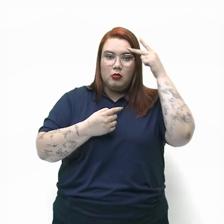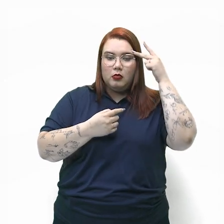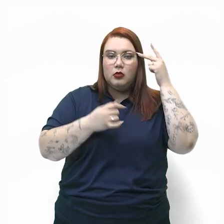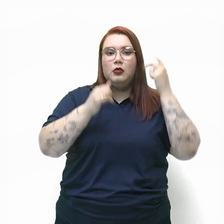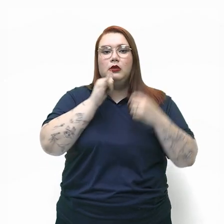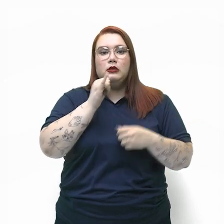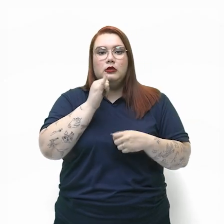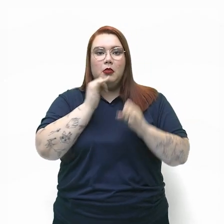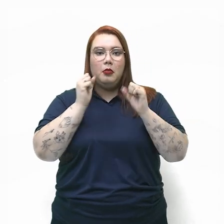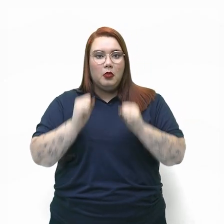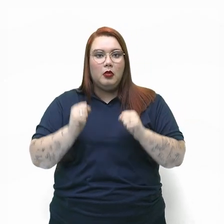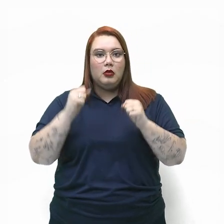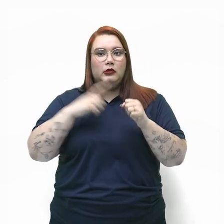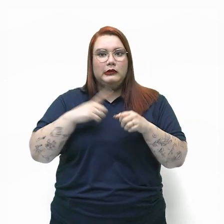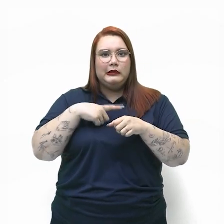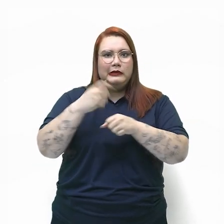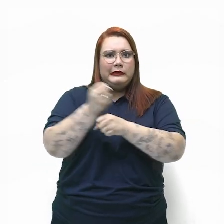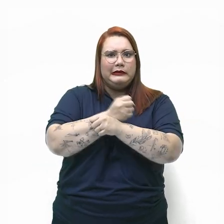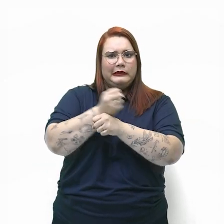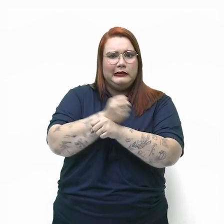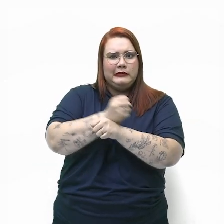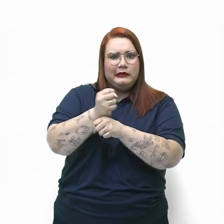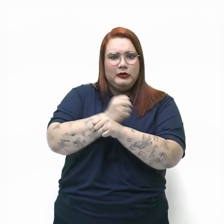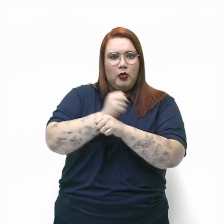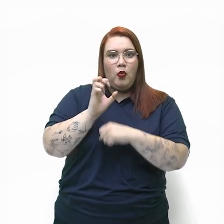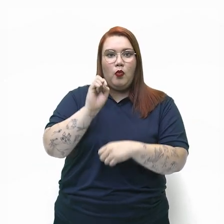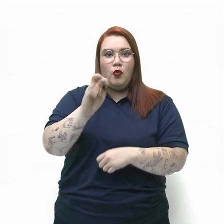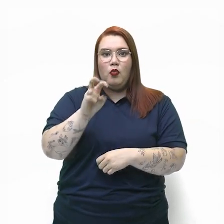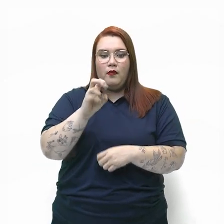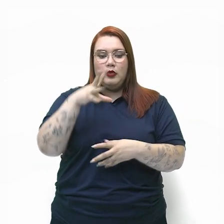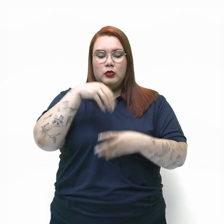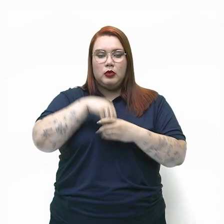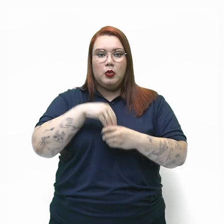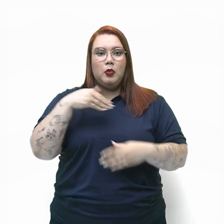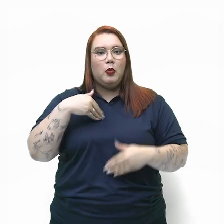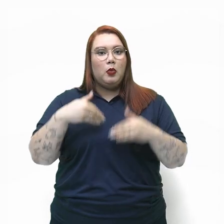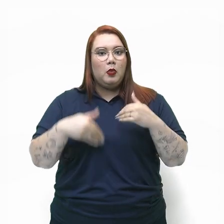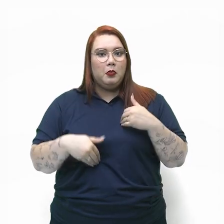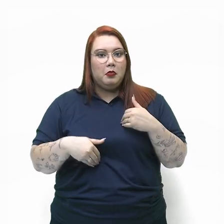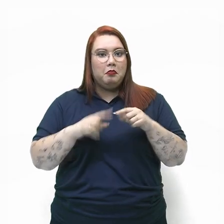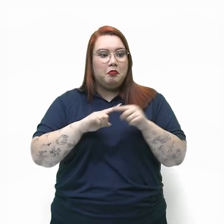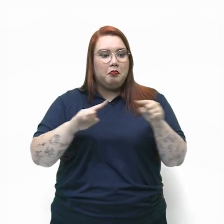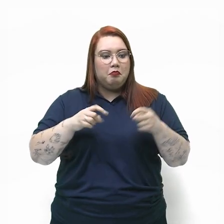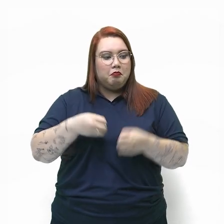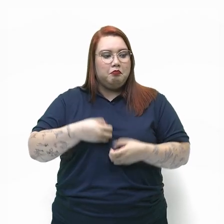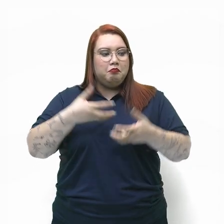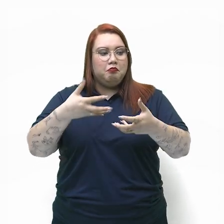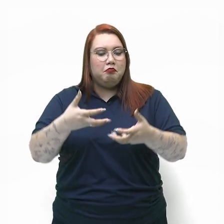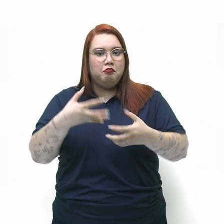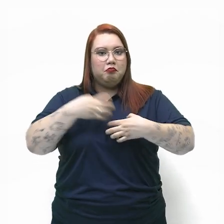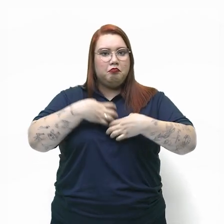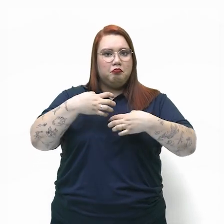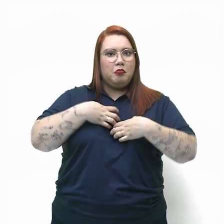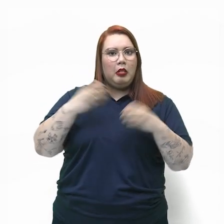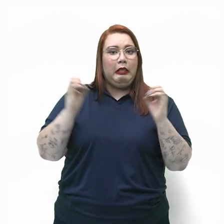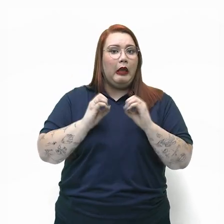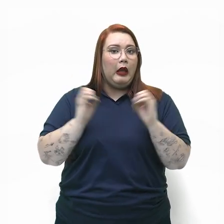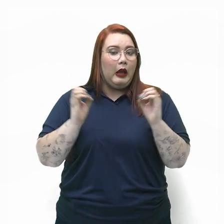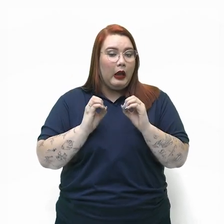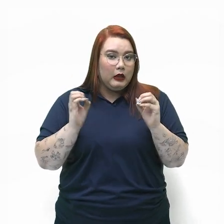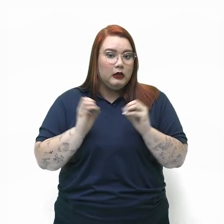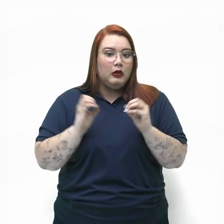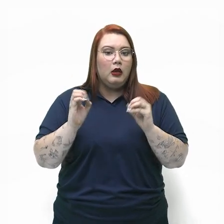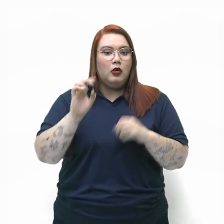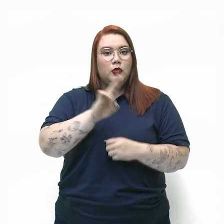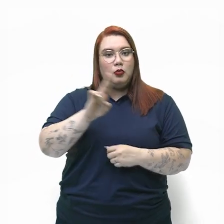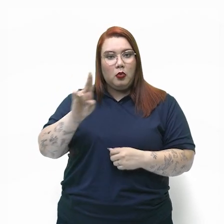ela pode ficar muito tempo com esse vírus ali no seu organismo sem apresentar nenhum sintoma, tá? Que a gente